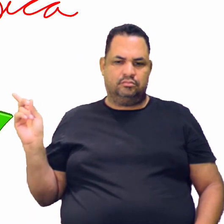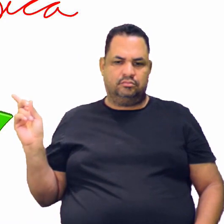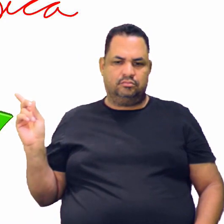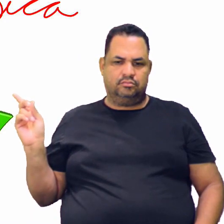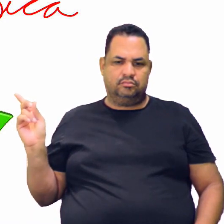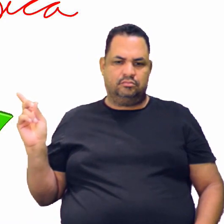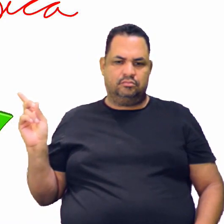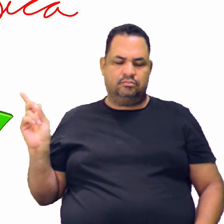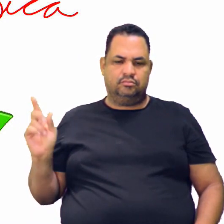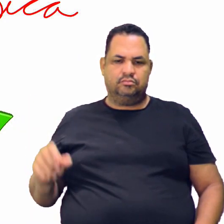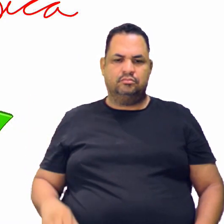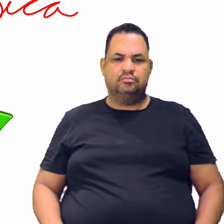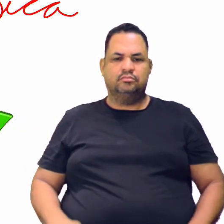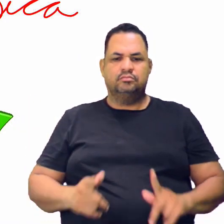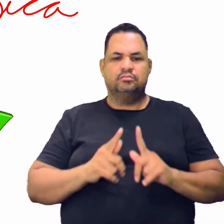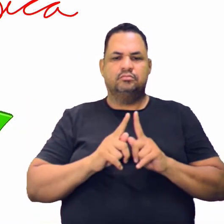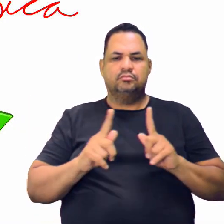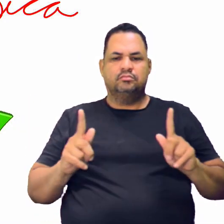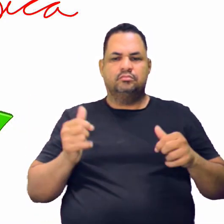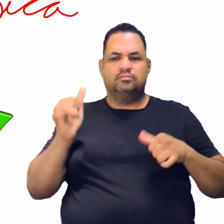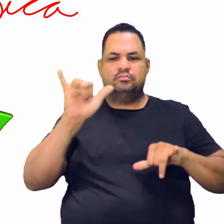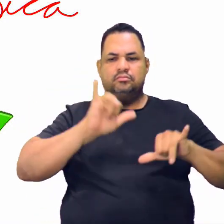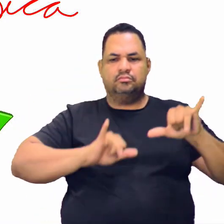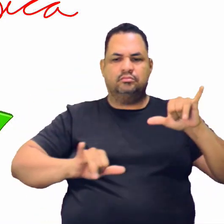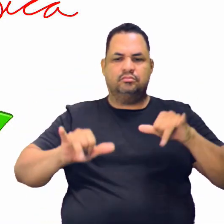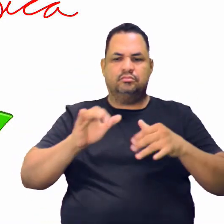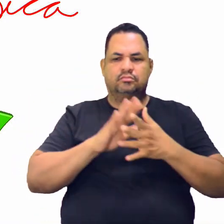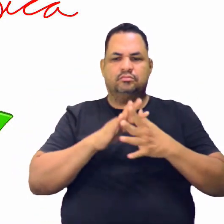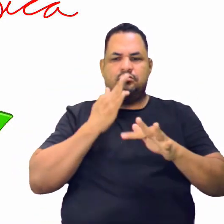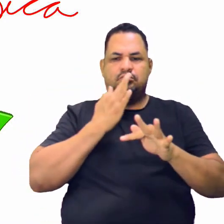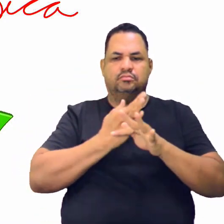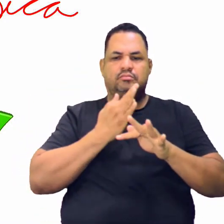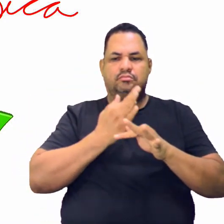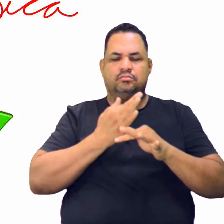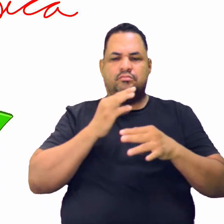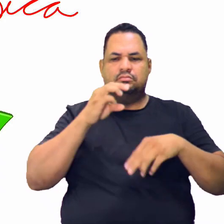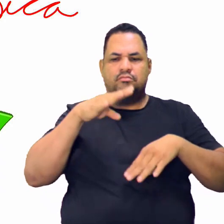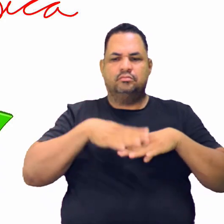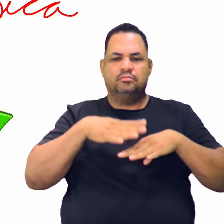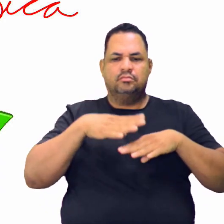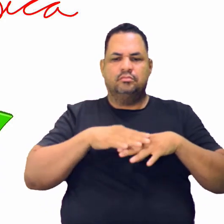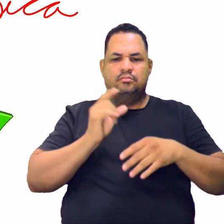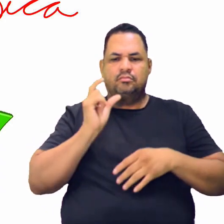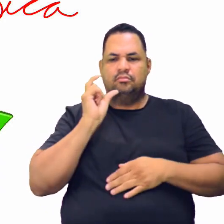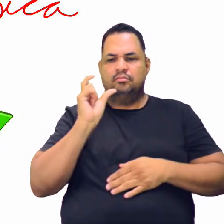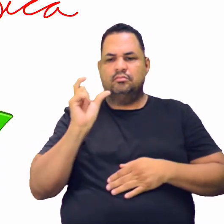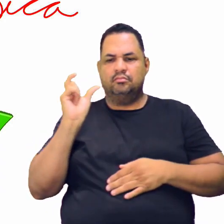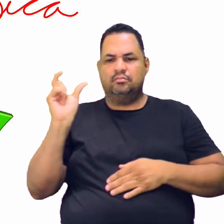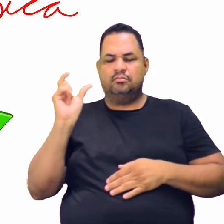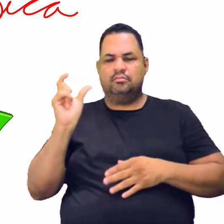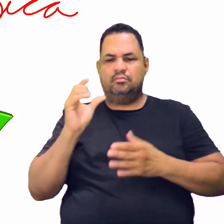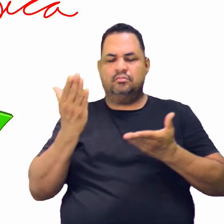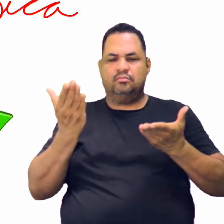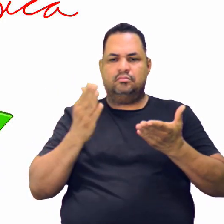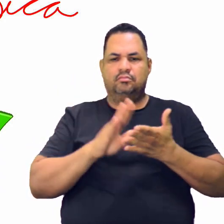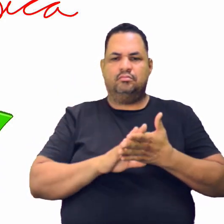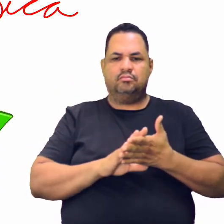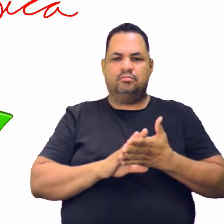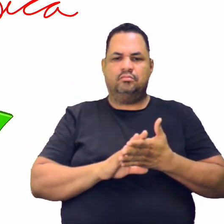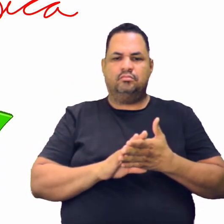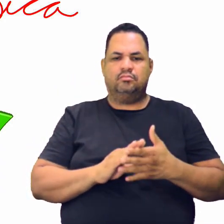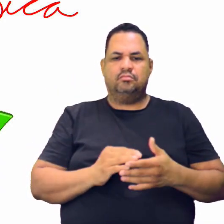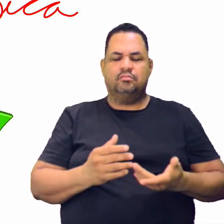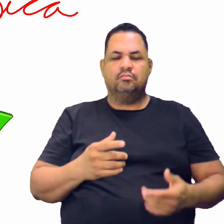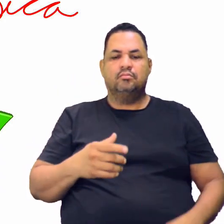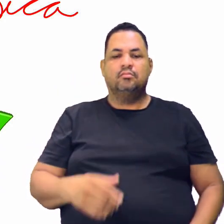Gramática, ó, química, física, matemática, as palavras monossílabos, ó,